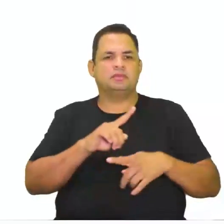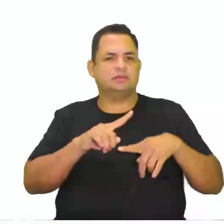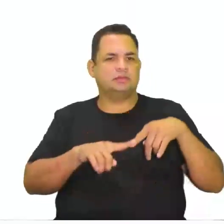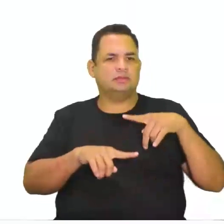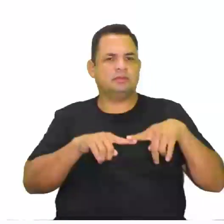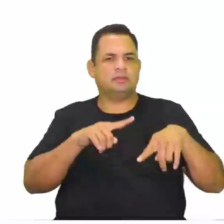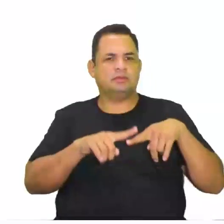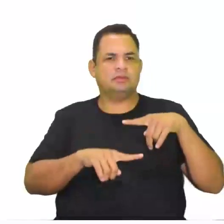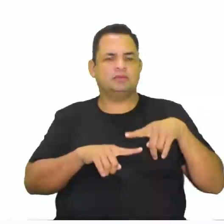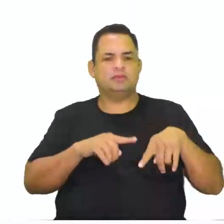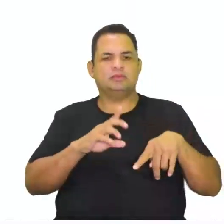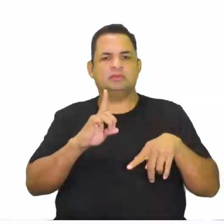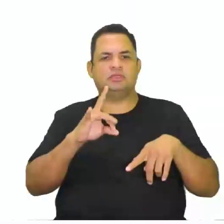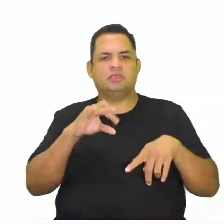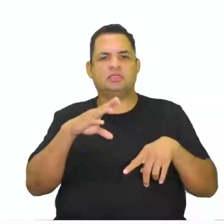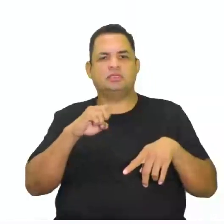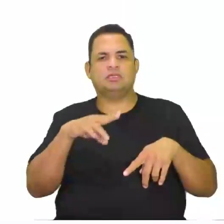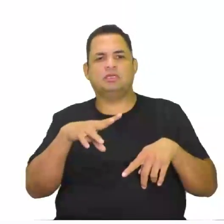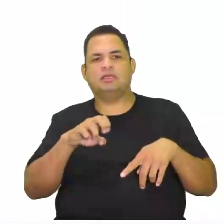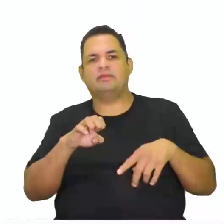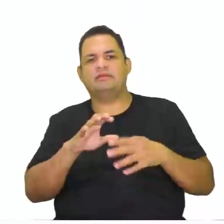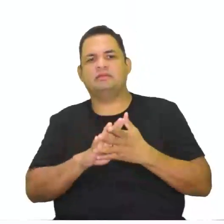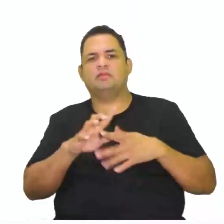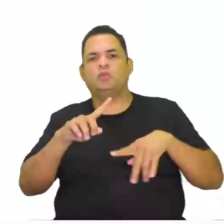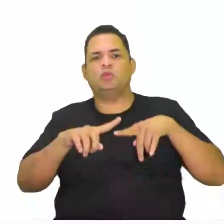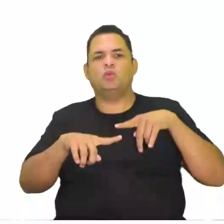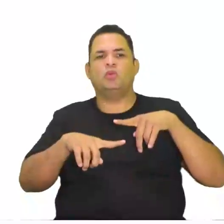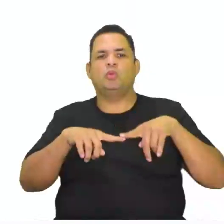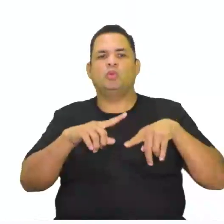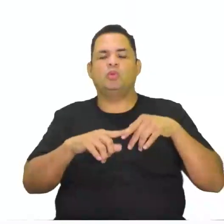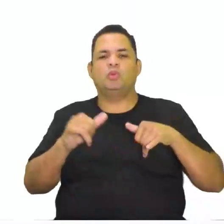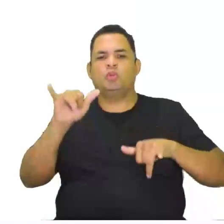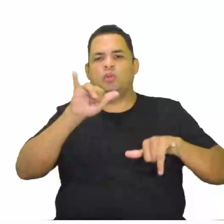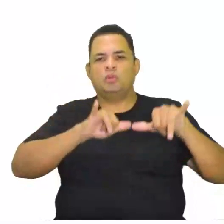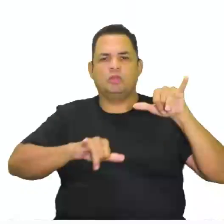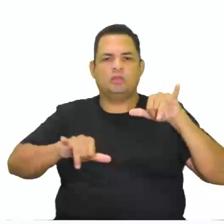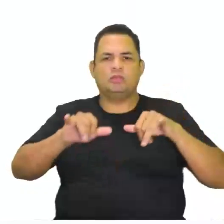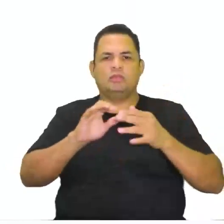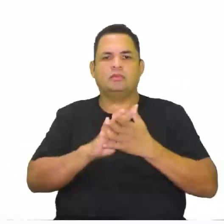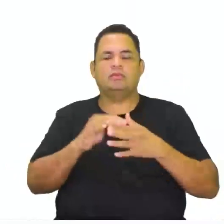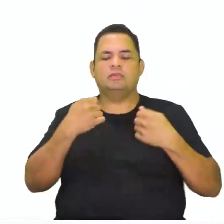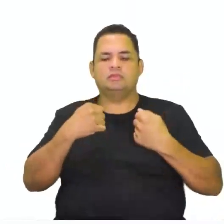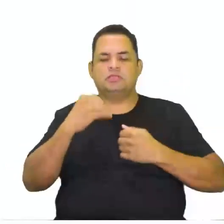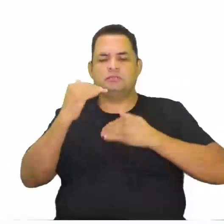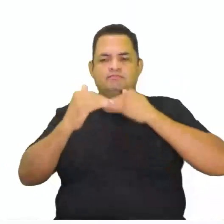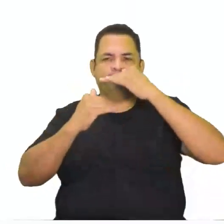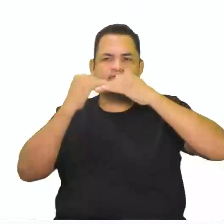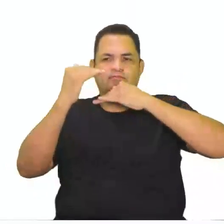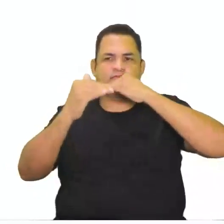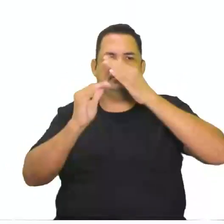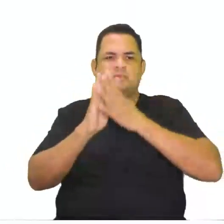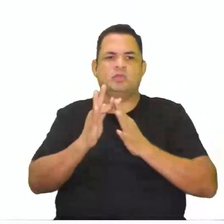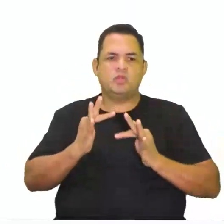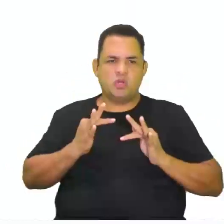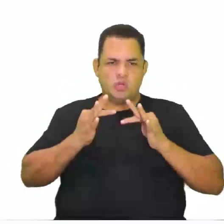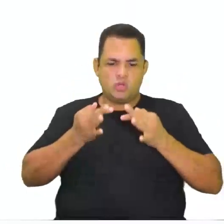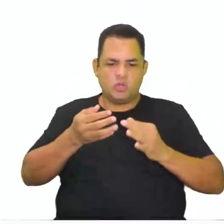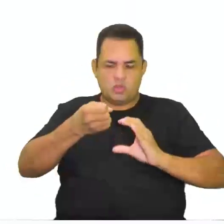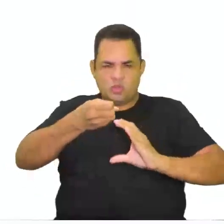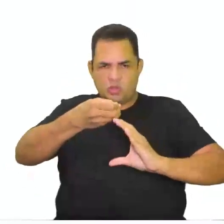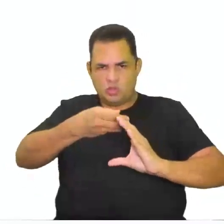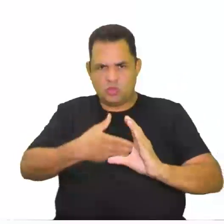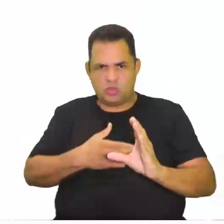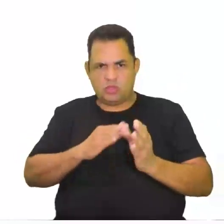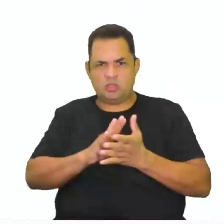Produtos degradáveis. Produtos químicos deverão ser desenvolvidos para que, ao final de